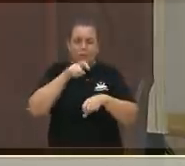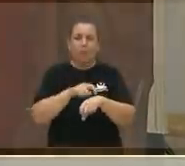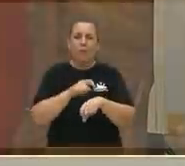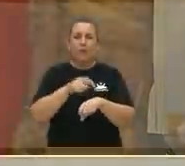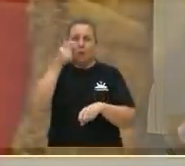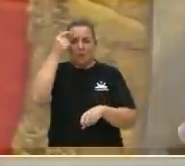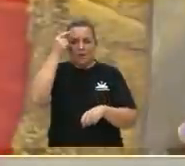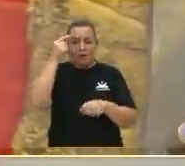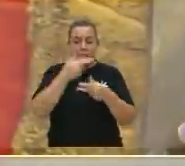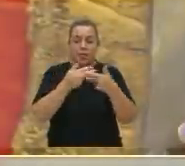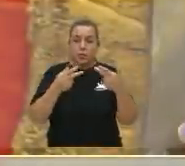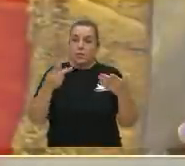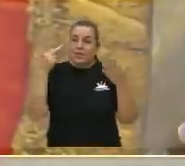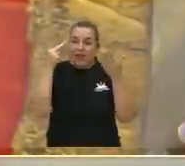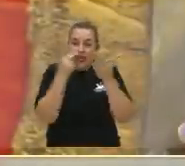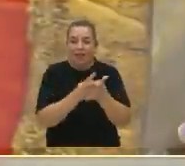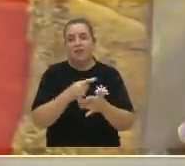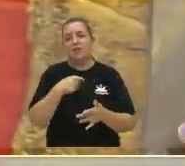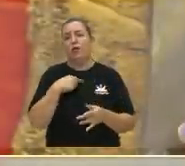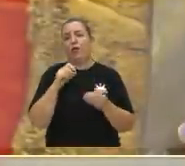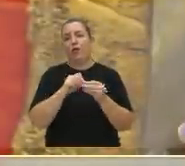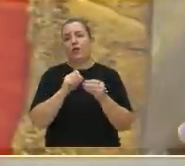te amo